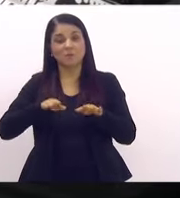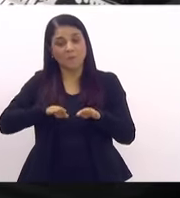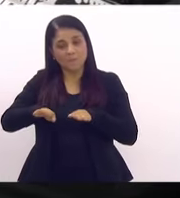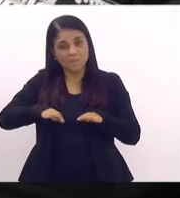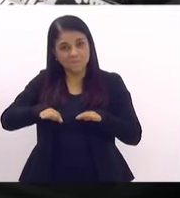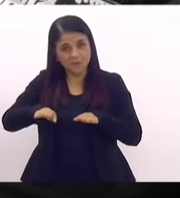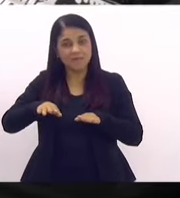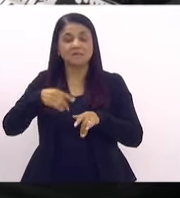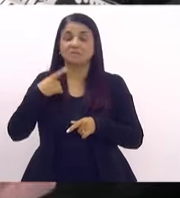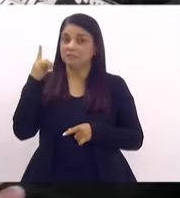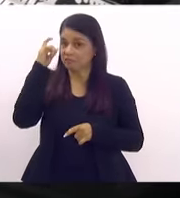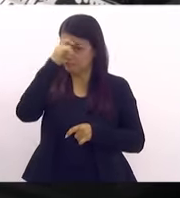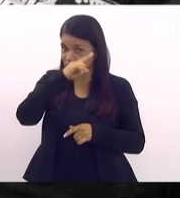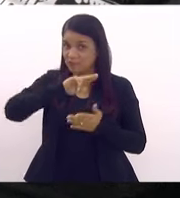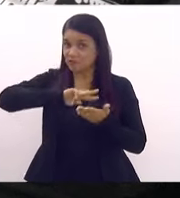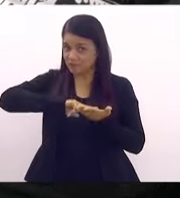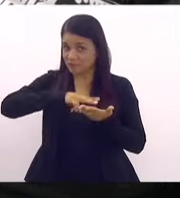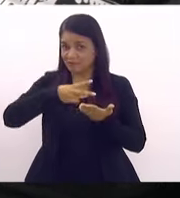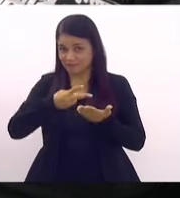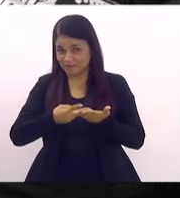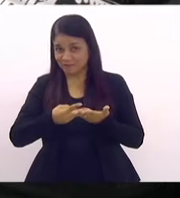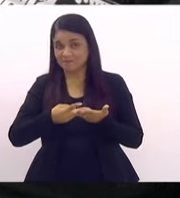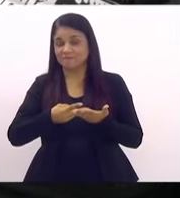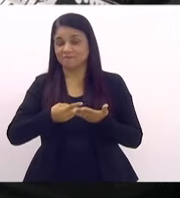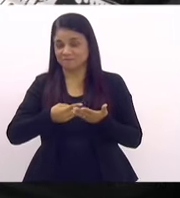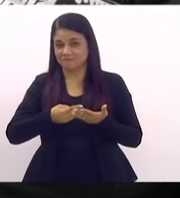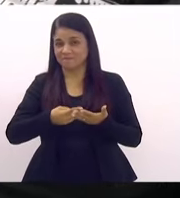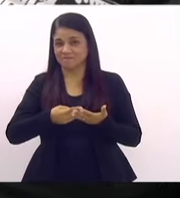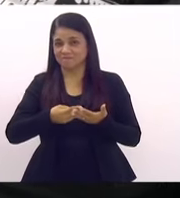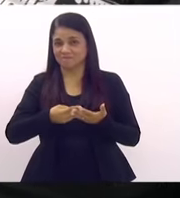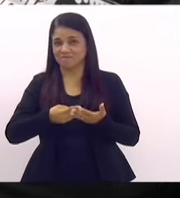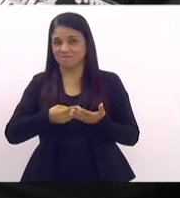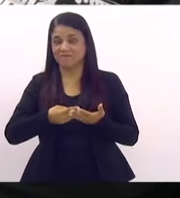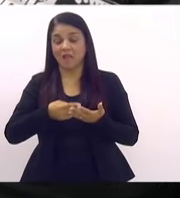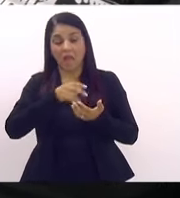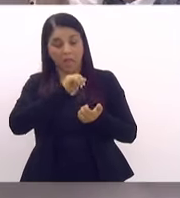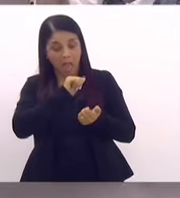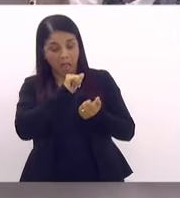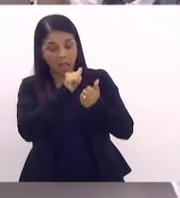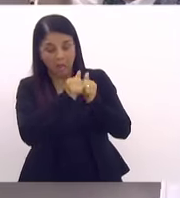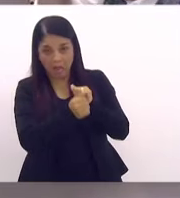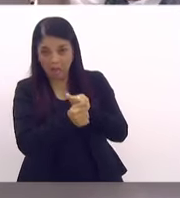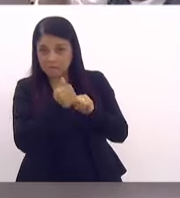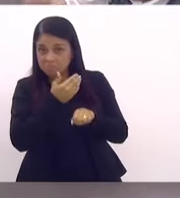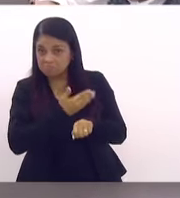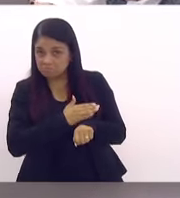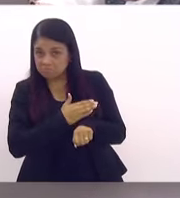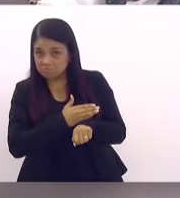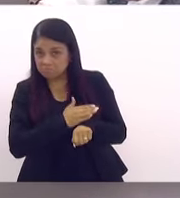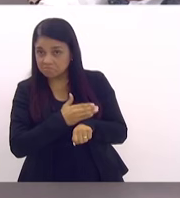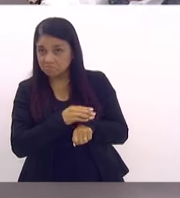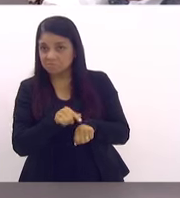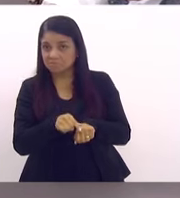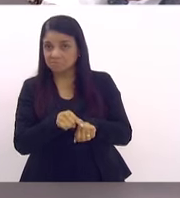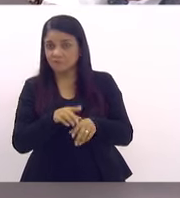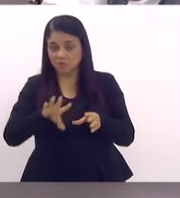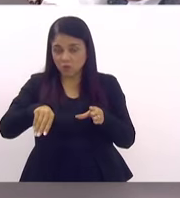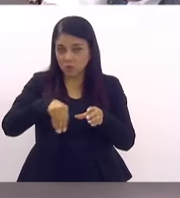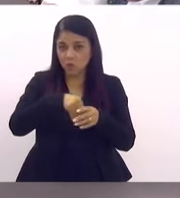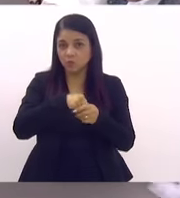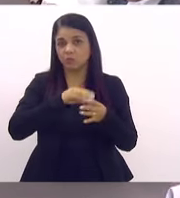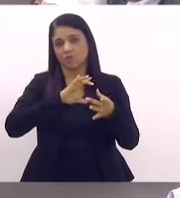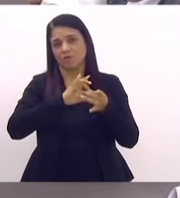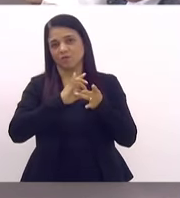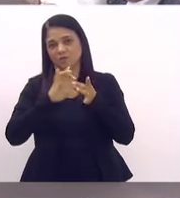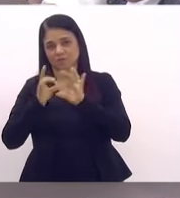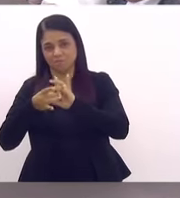também é difícil. Então, mas fica aí essa. Não, mas essa aí pode dizer a prática esportiva. Né? É porque foi incluído nas Olimpíadas. Sim, querido,